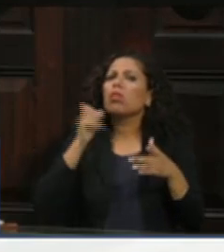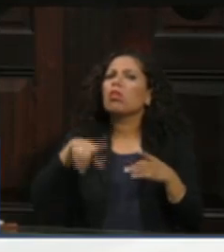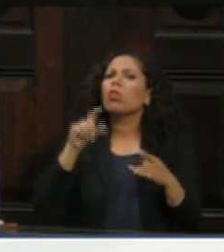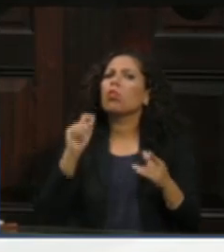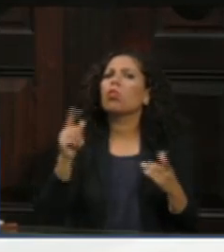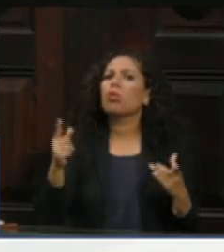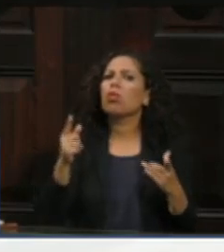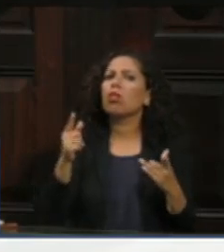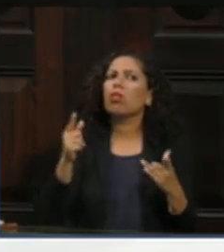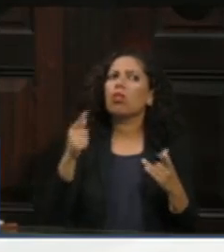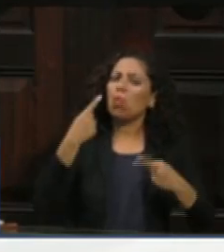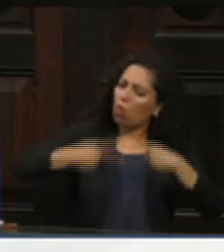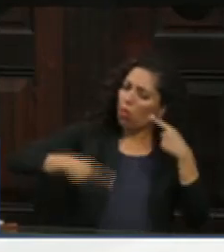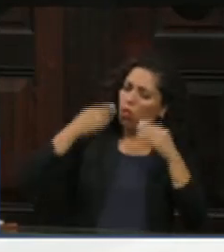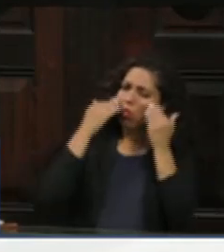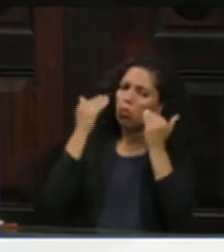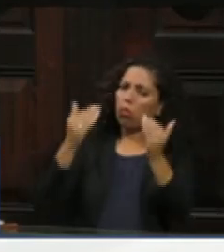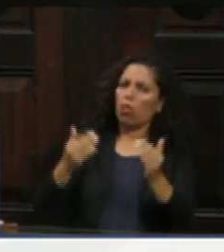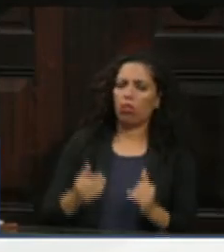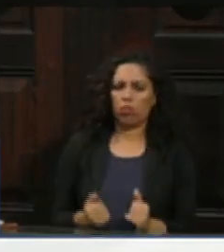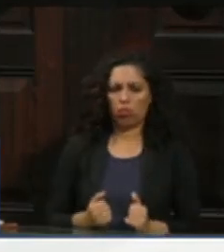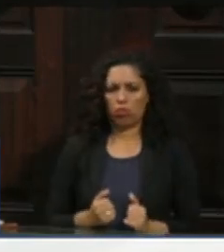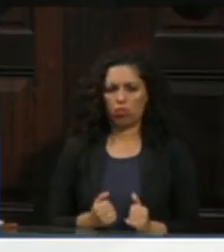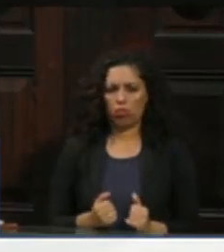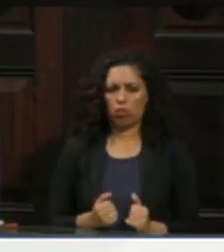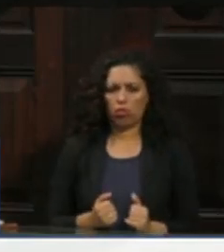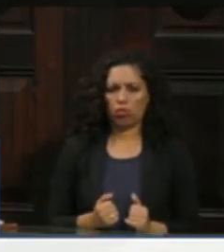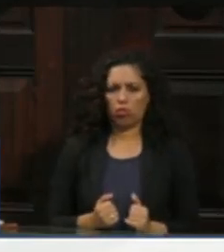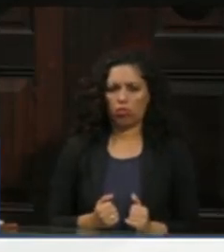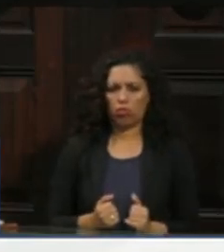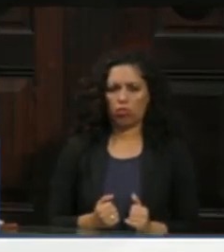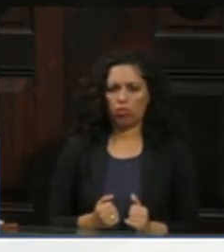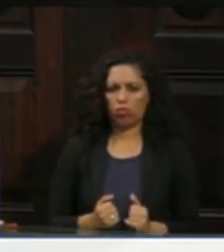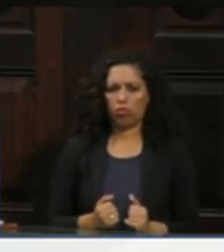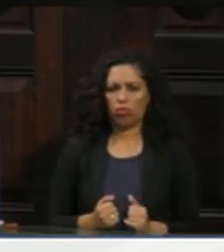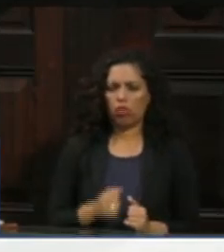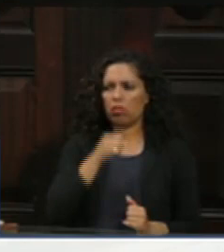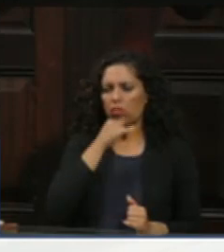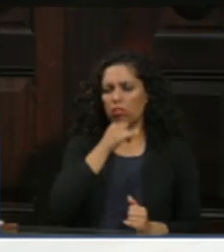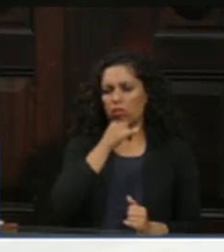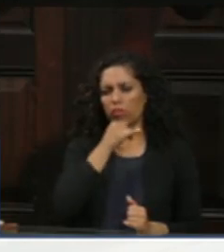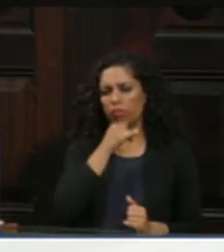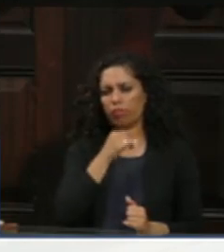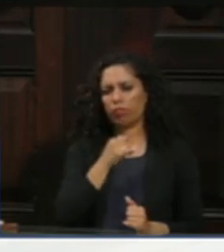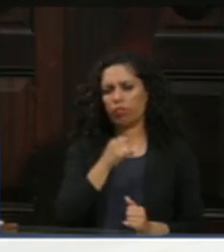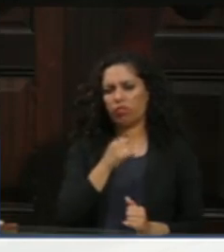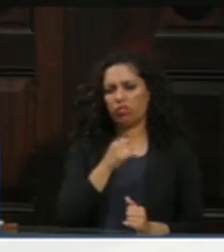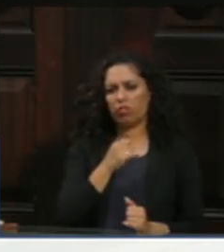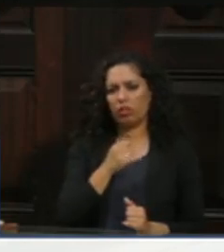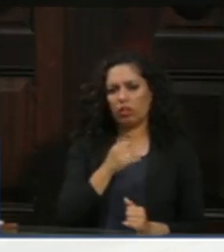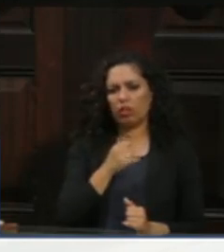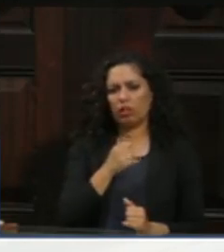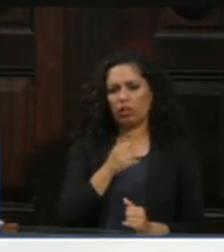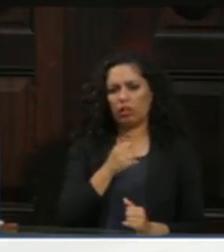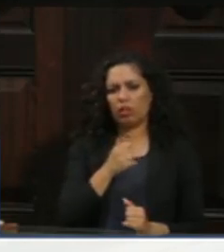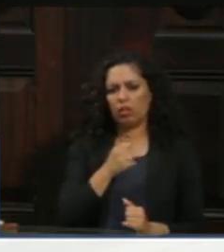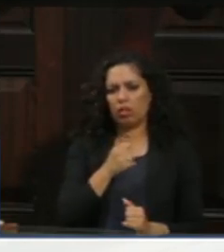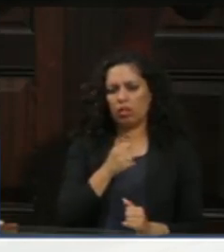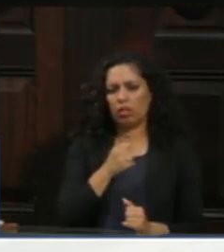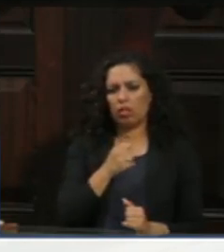Zeidan, que dispõe sobre a economia solidária. Eu chamo a atenção, presidente, que